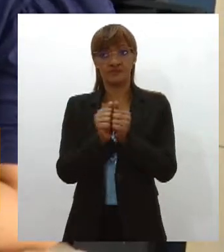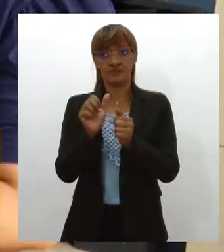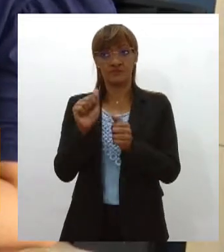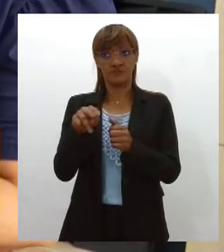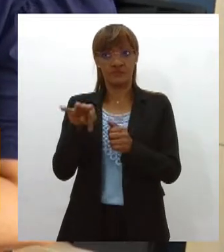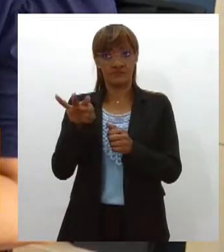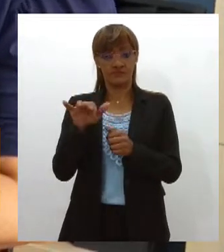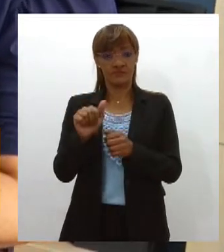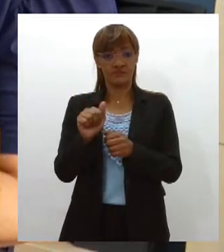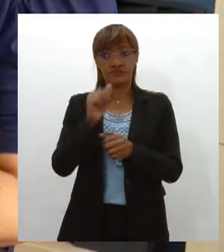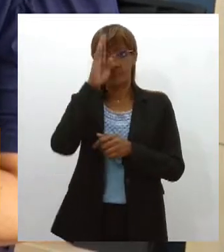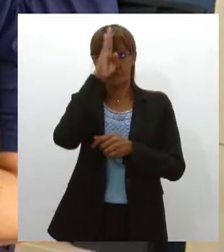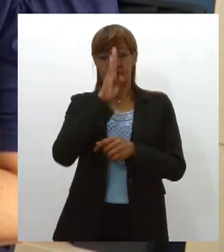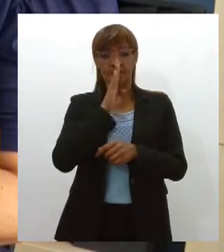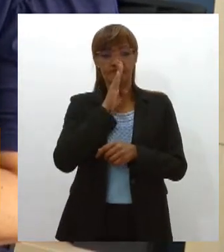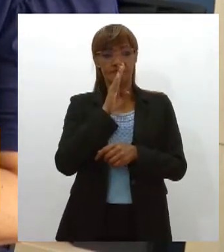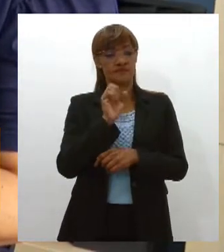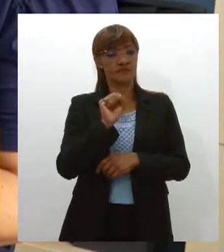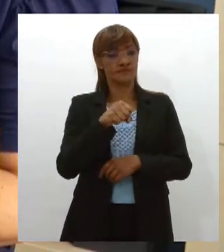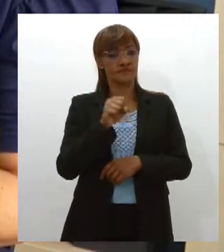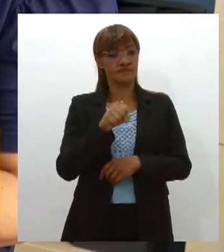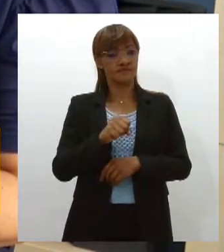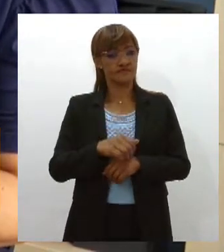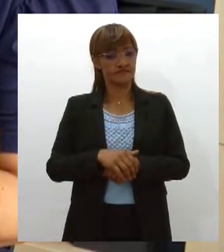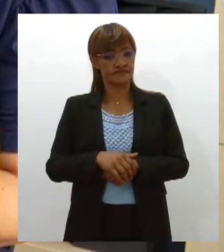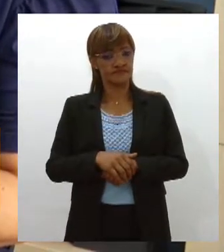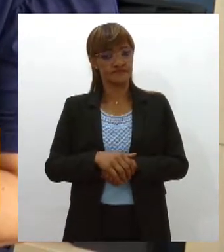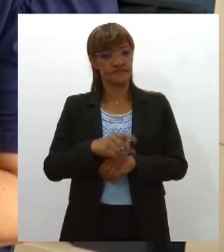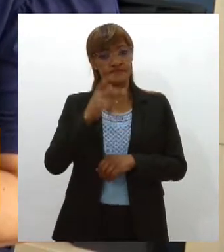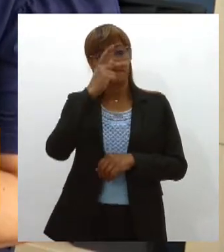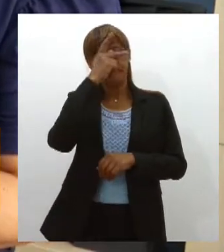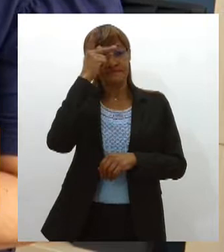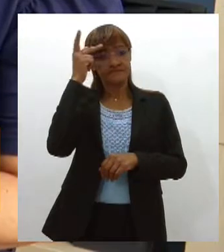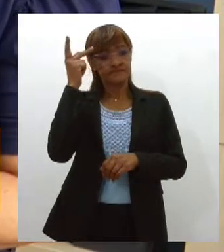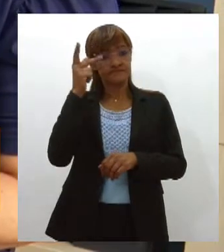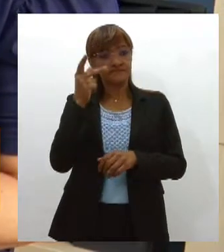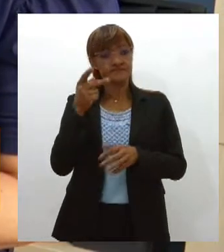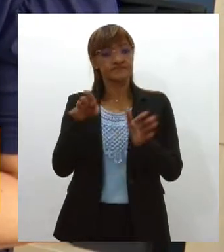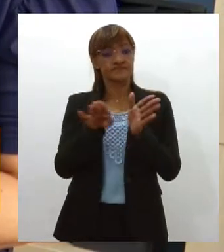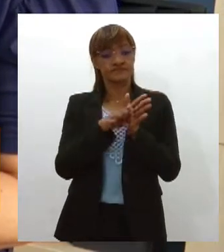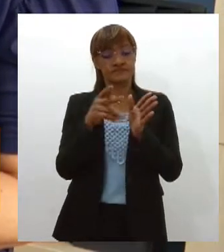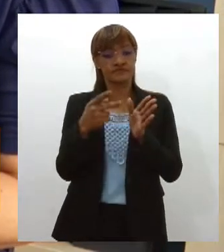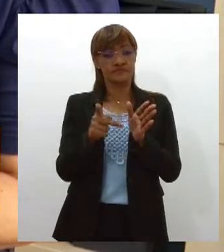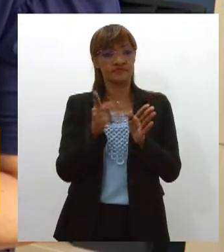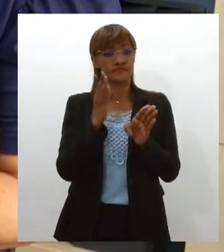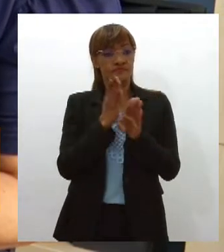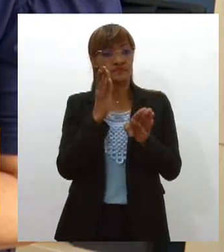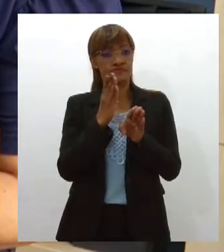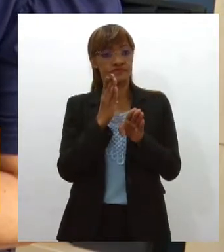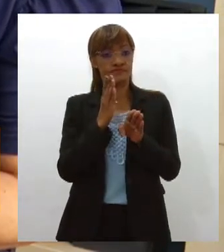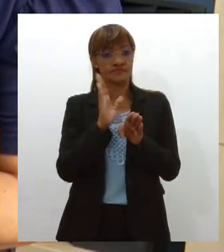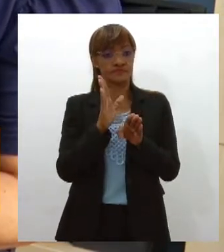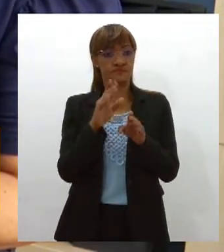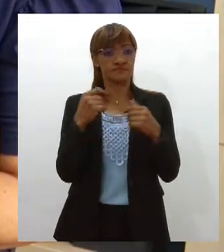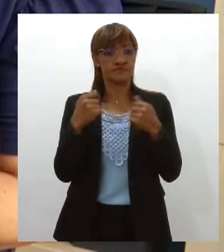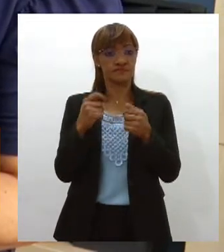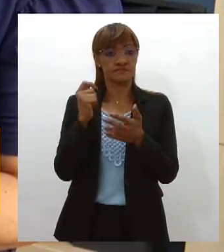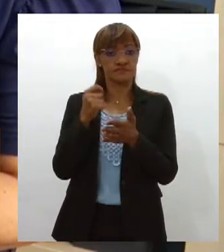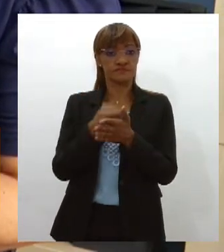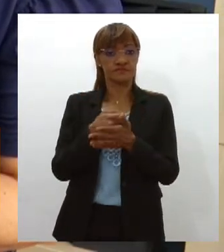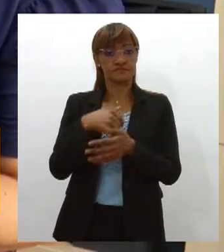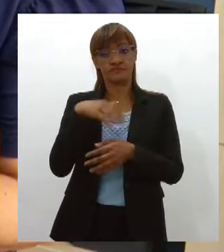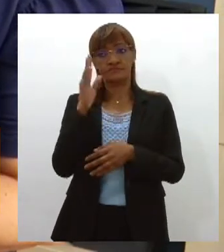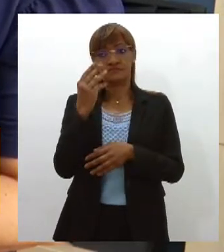É gratuito, né? A paciente que venha a ser diagnosticada com câncer de mama, ela teria que arcar com mais de